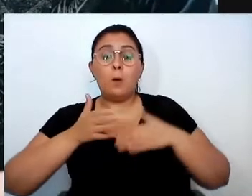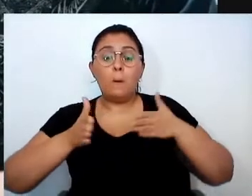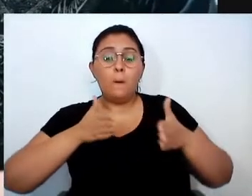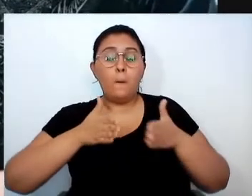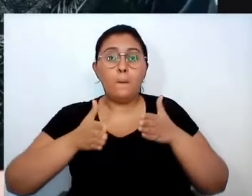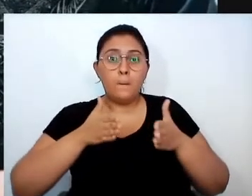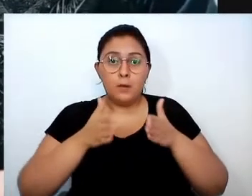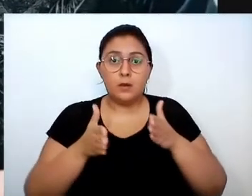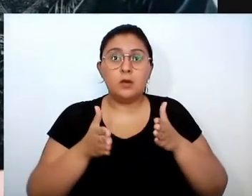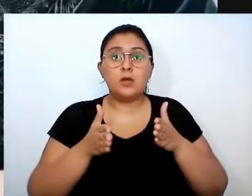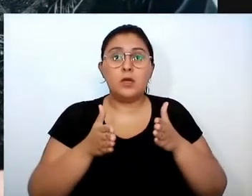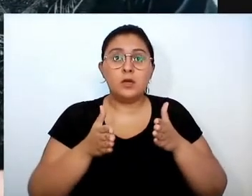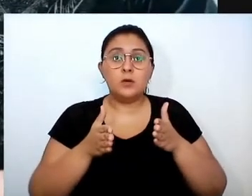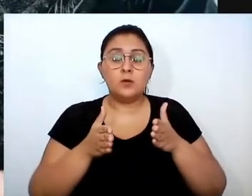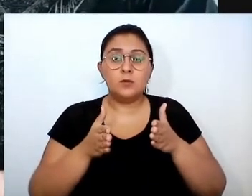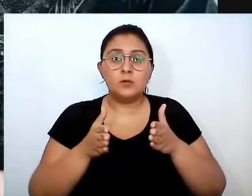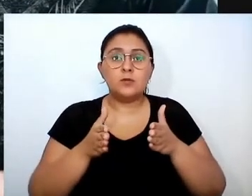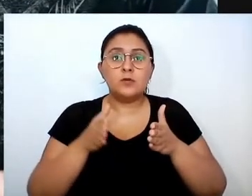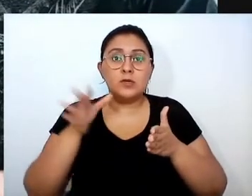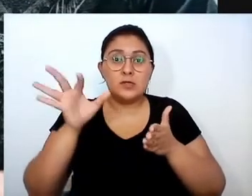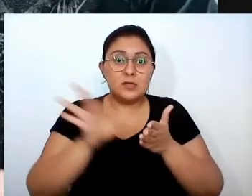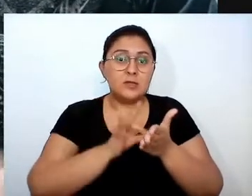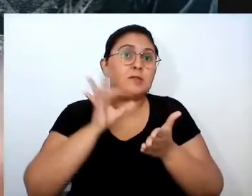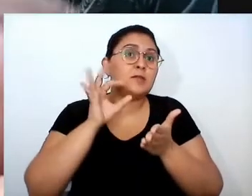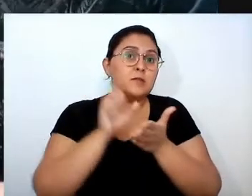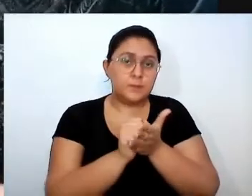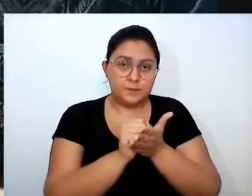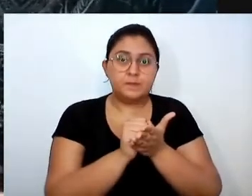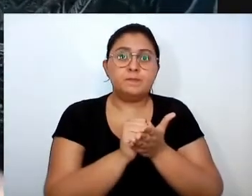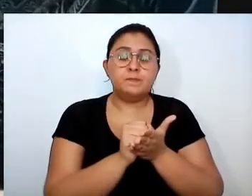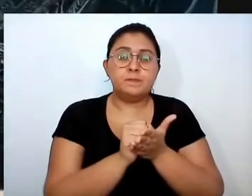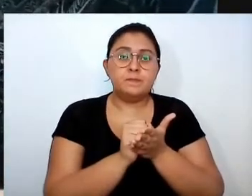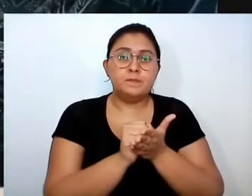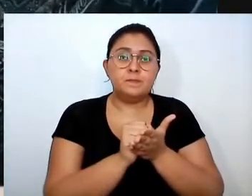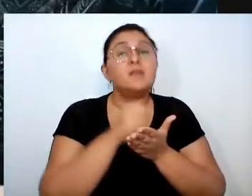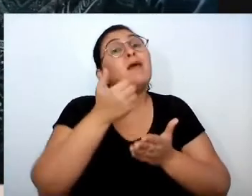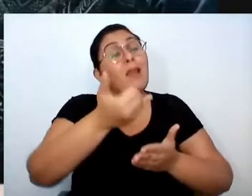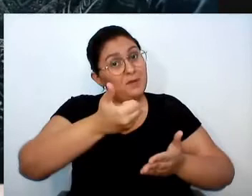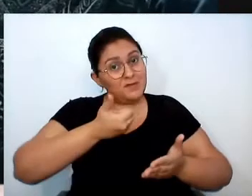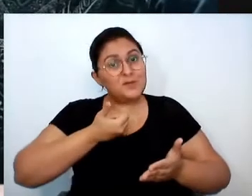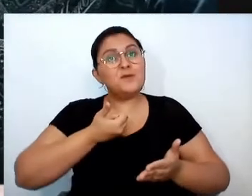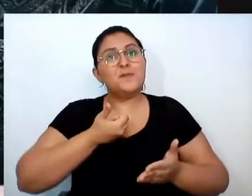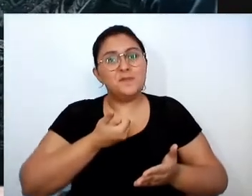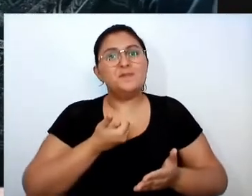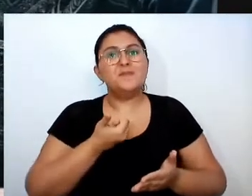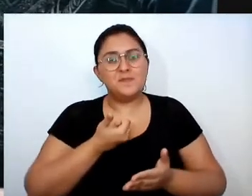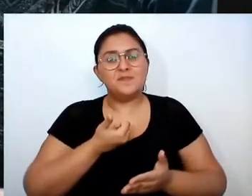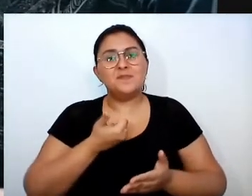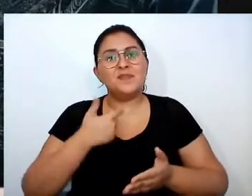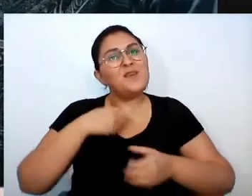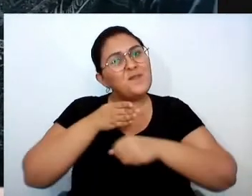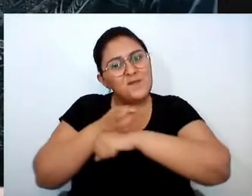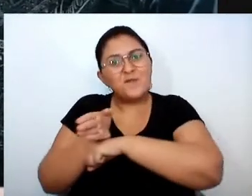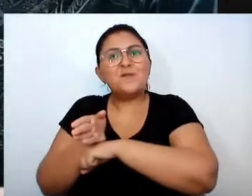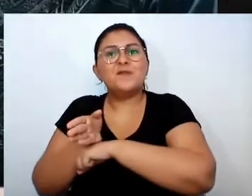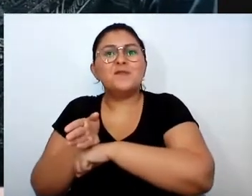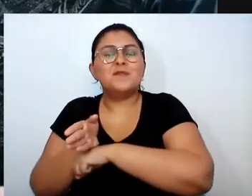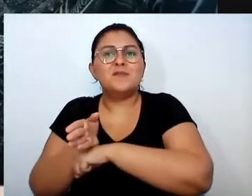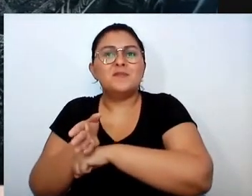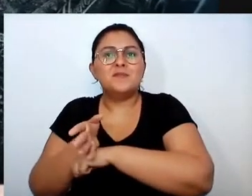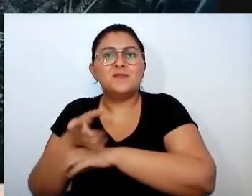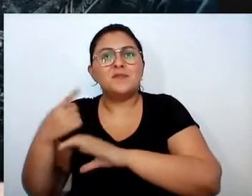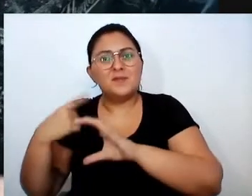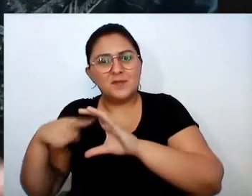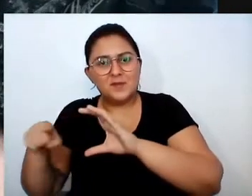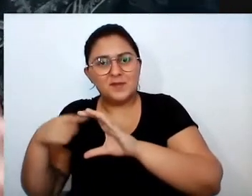me avisasse quando tivesse uma nova seleção, né? Nova semana, sim. Aí ela me avisou e eu fui, né? E